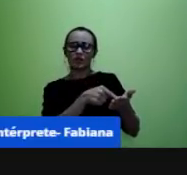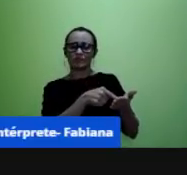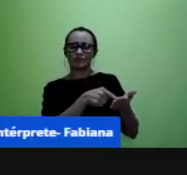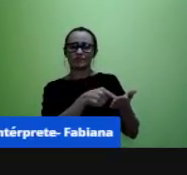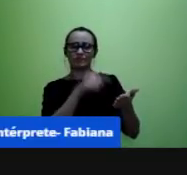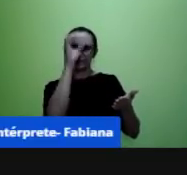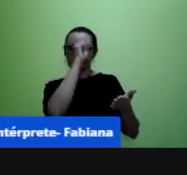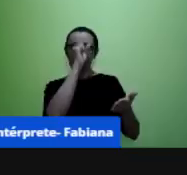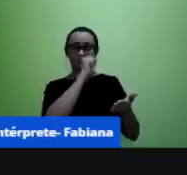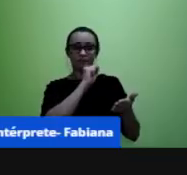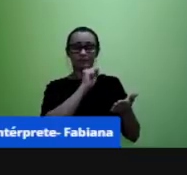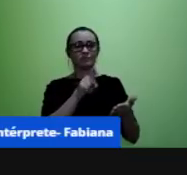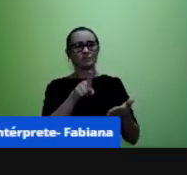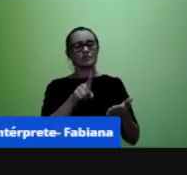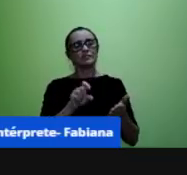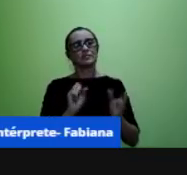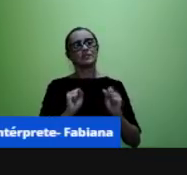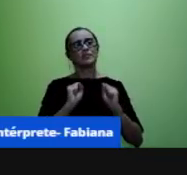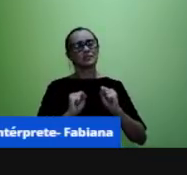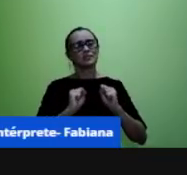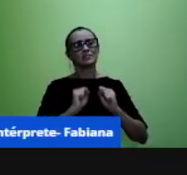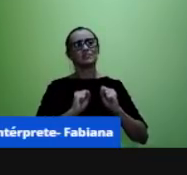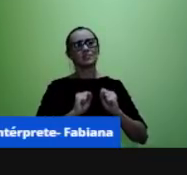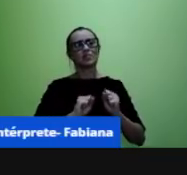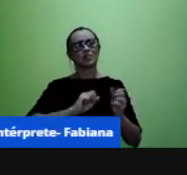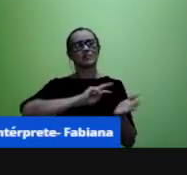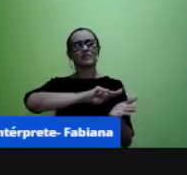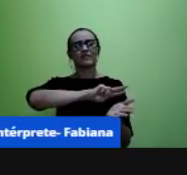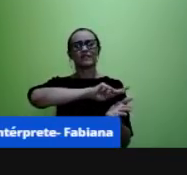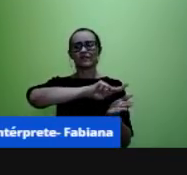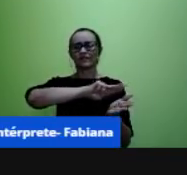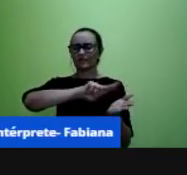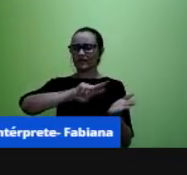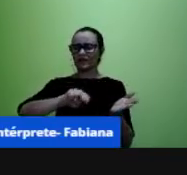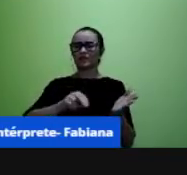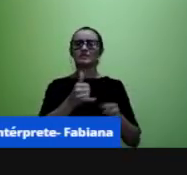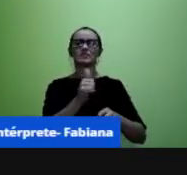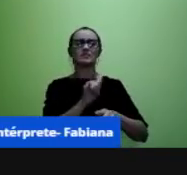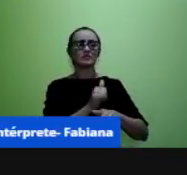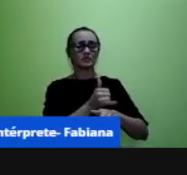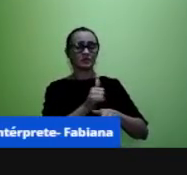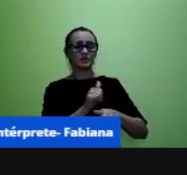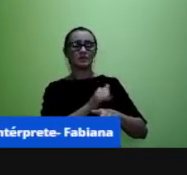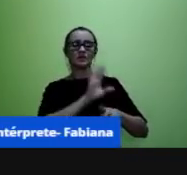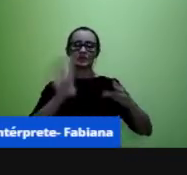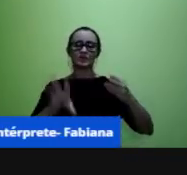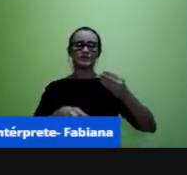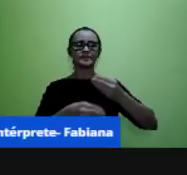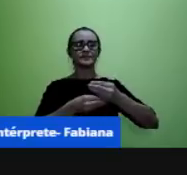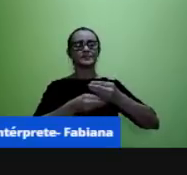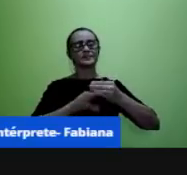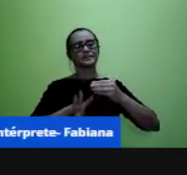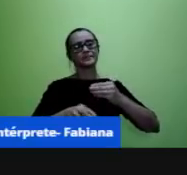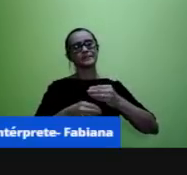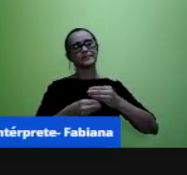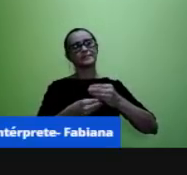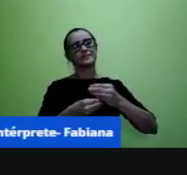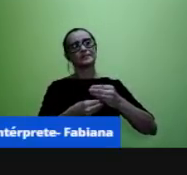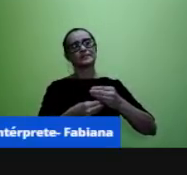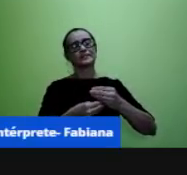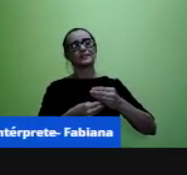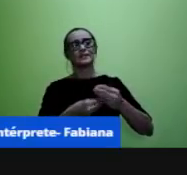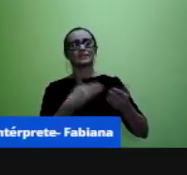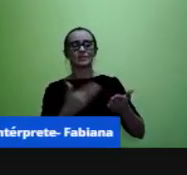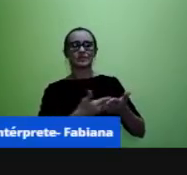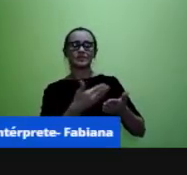então vocês podem recorrer a vários recursos diferenciados para complementar esse caderno, né? Recursos